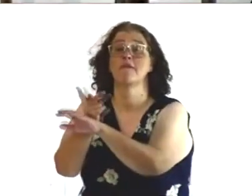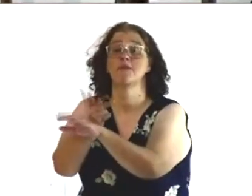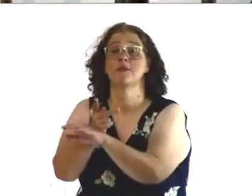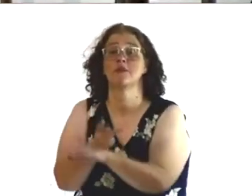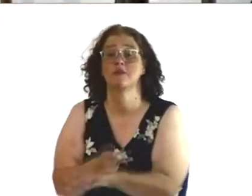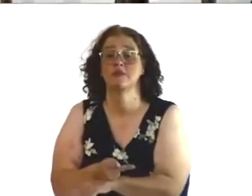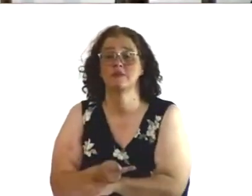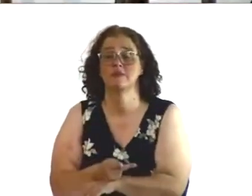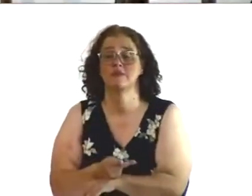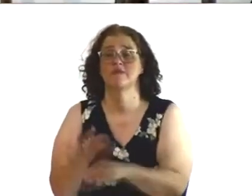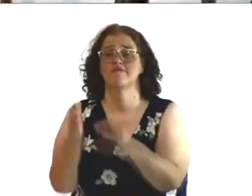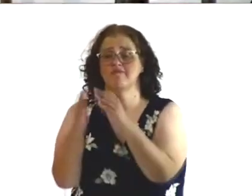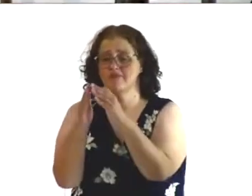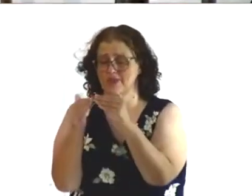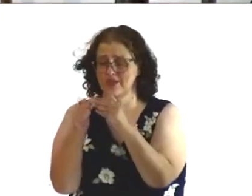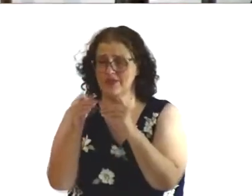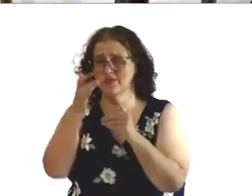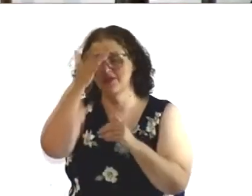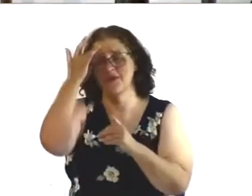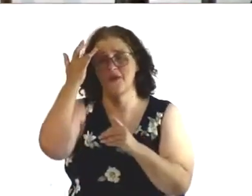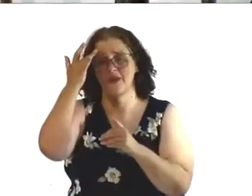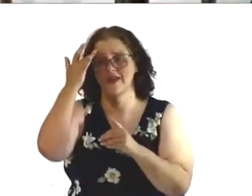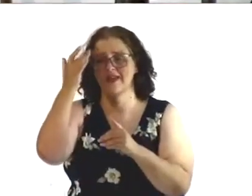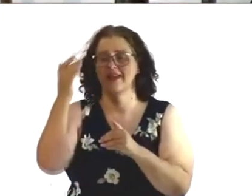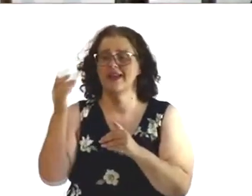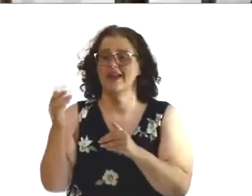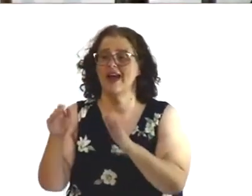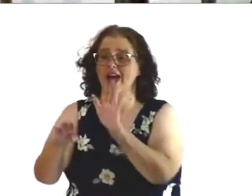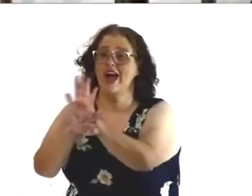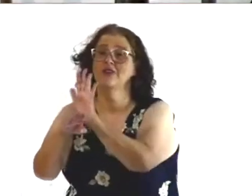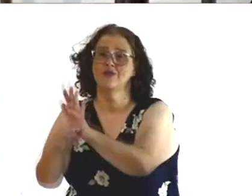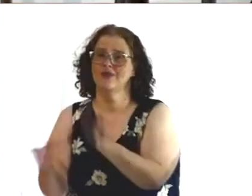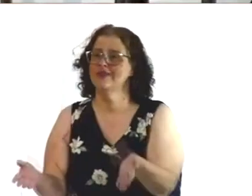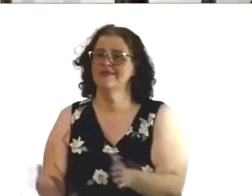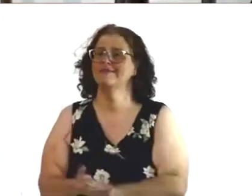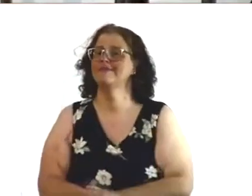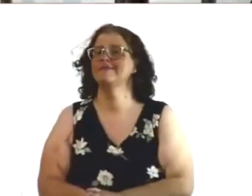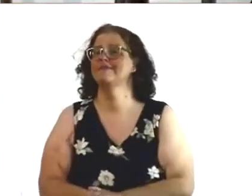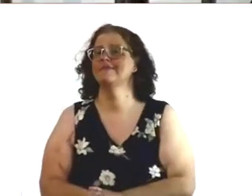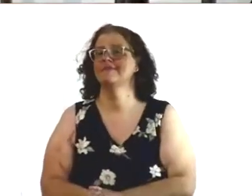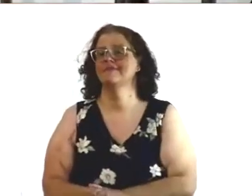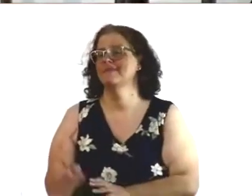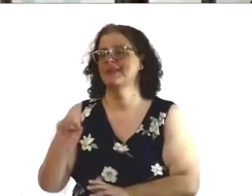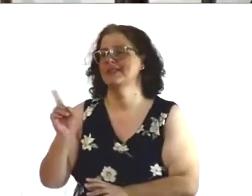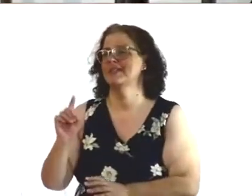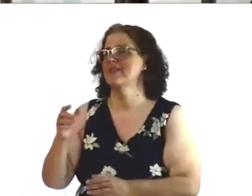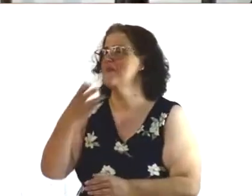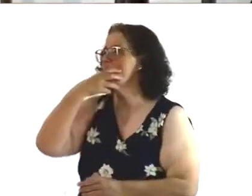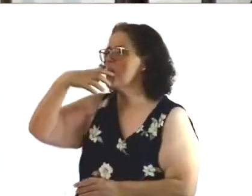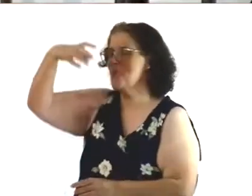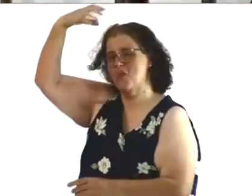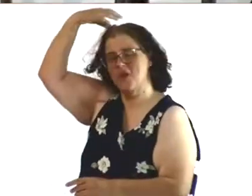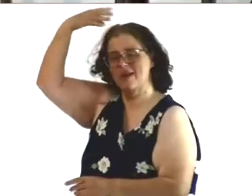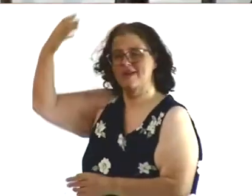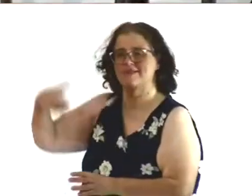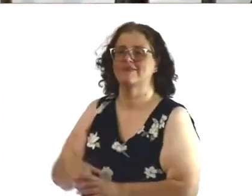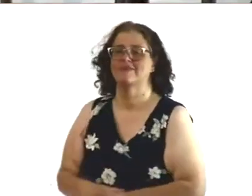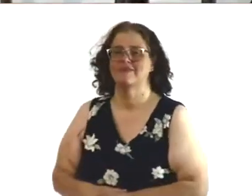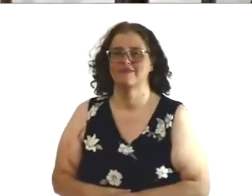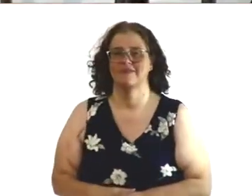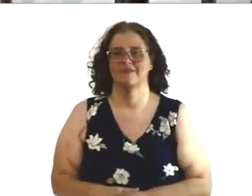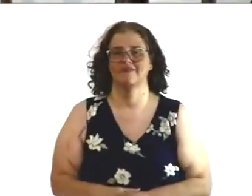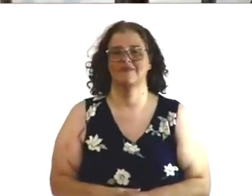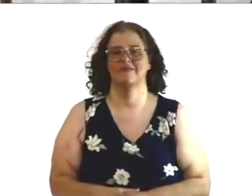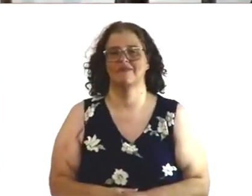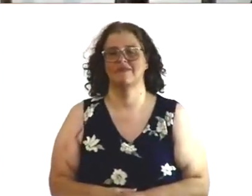procura o digno de honra. Procura um meio, Jesus. Procura o seu Jesus, que